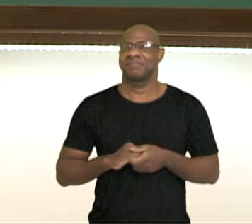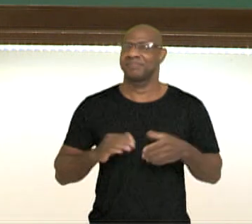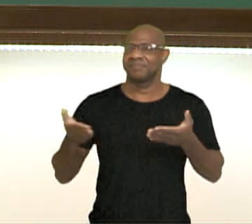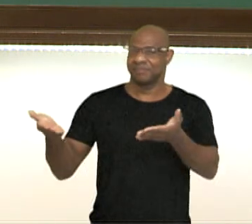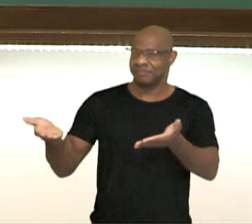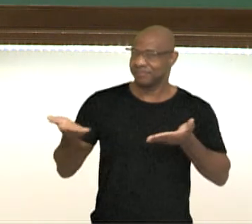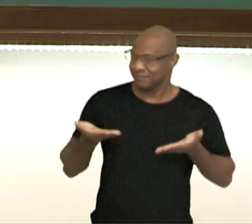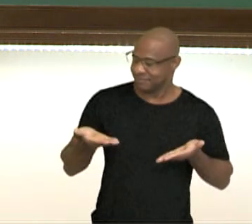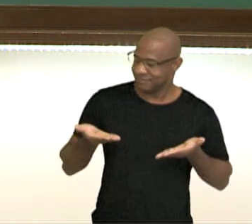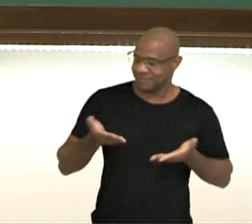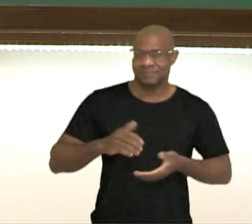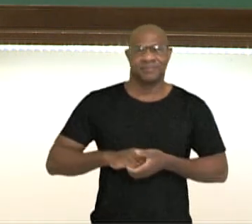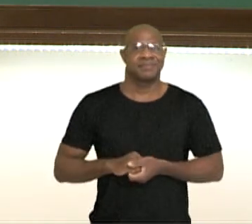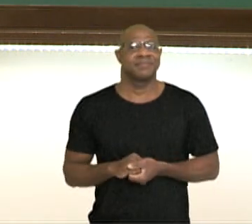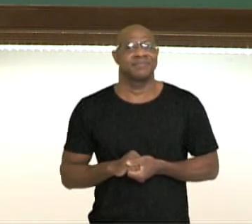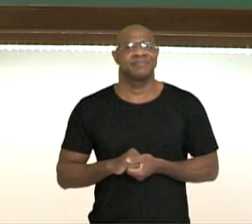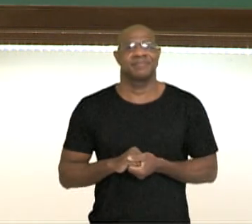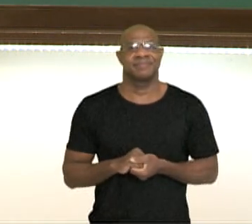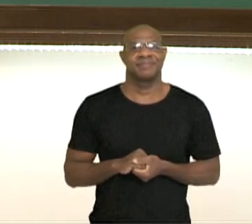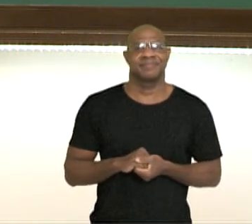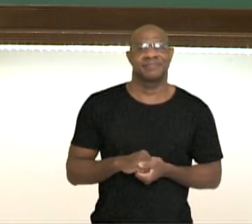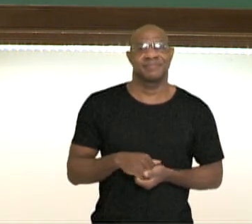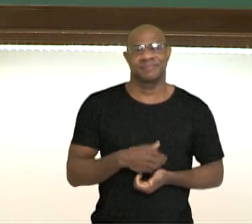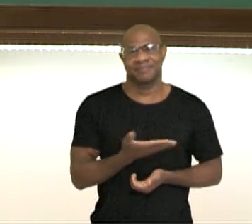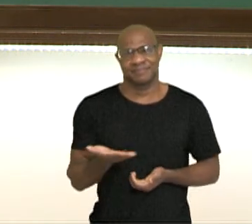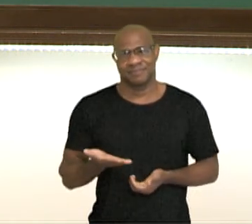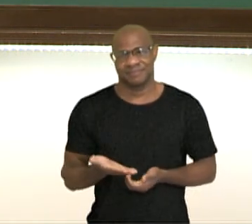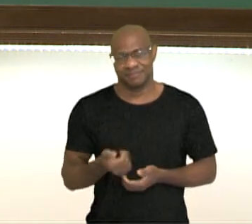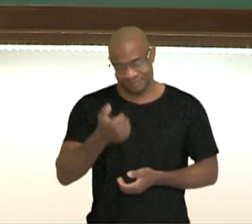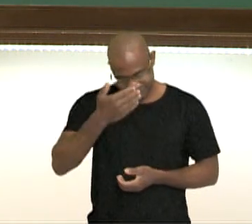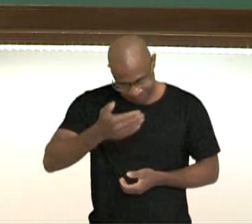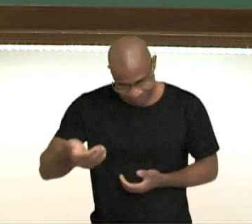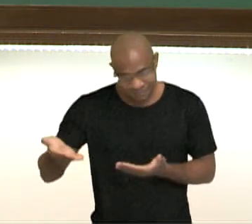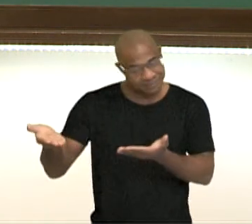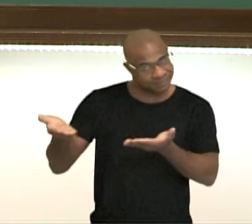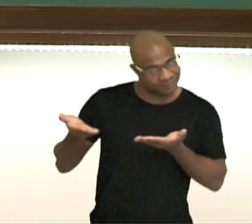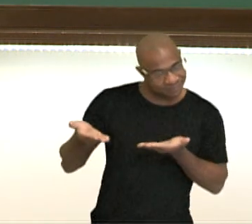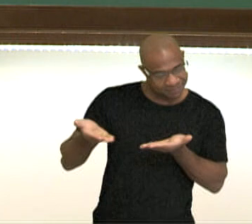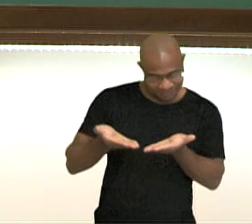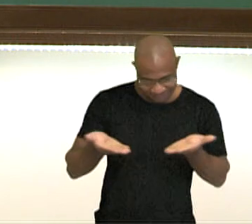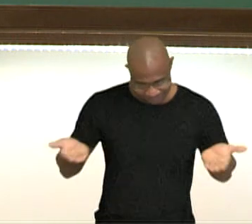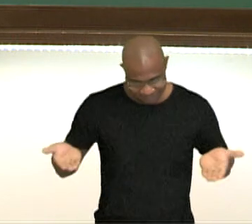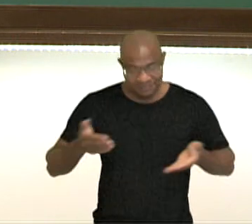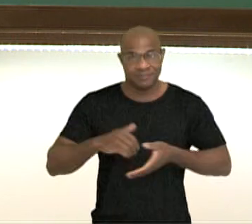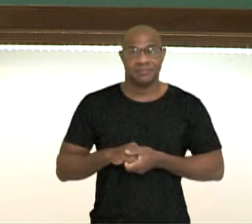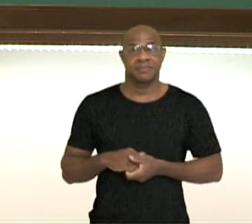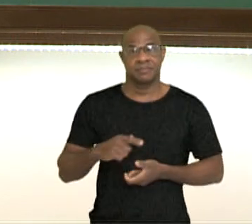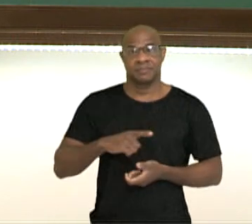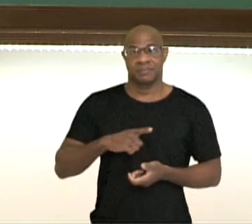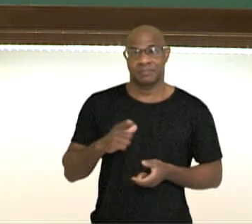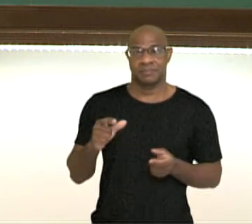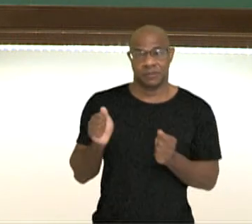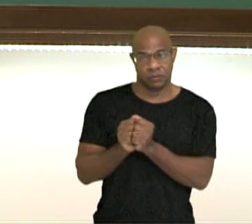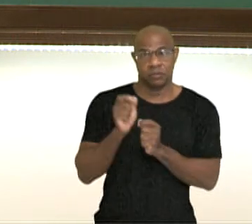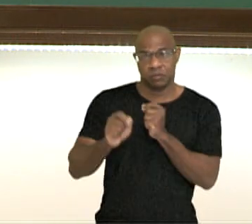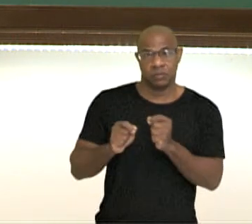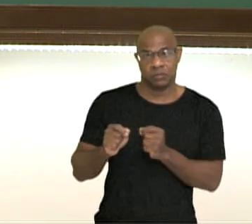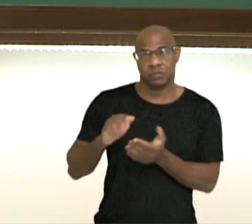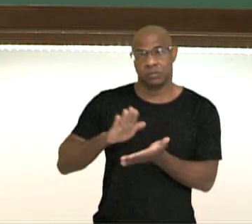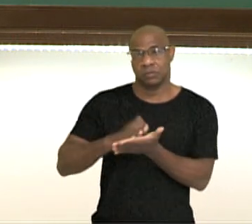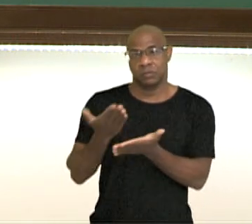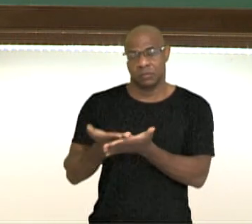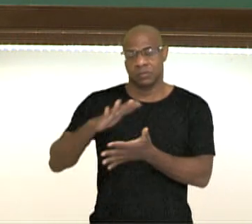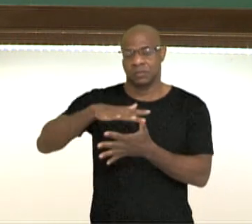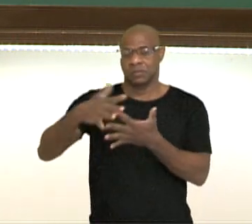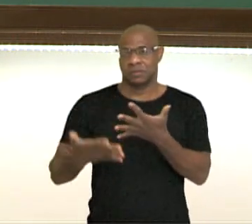Sejam bem-vindos, senhoras e senhores da terceira série. É sempre uma honra recebê-los aqui. Hoje estamos eu e o professor Val